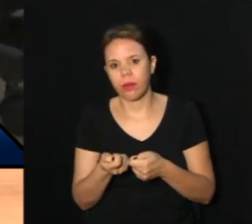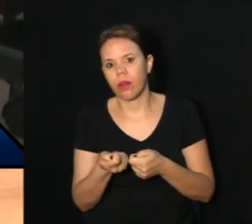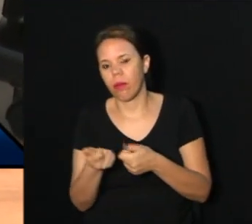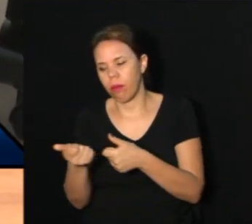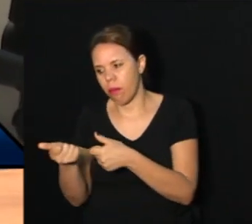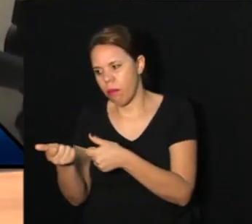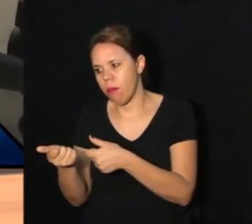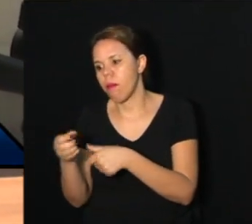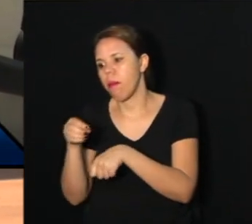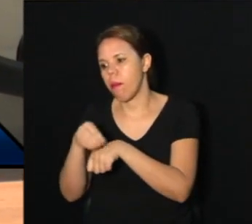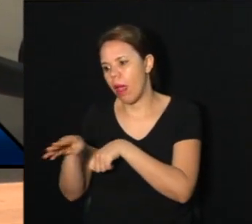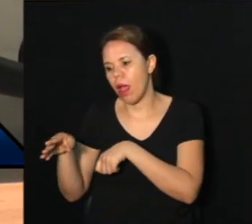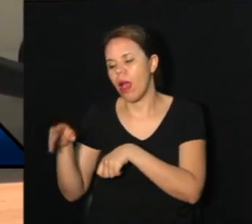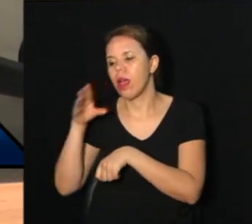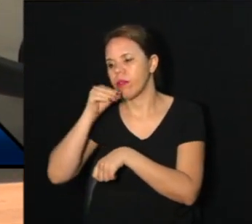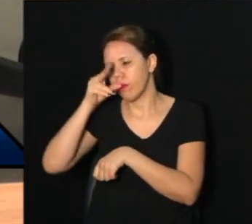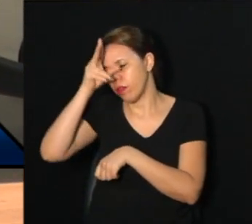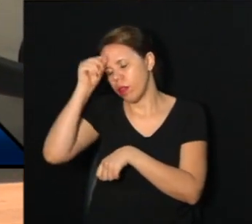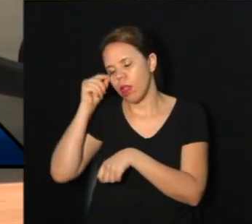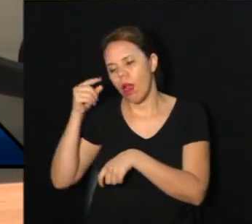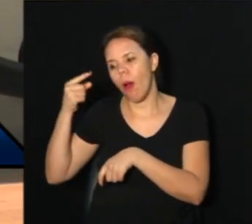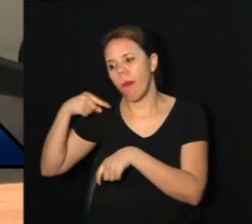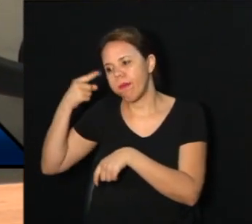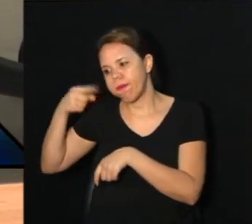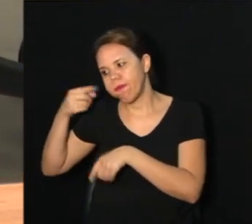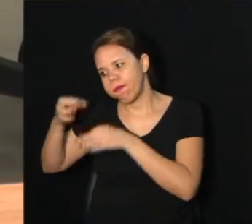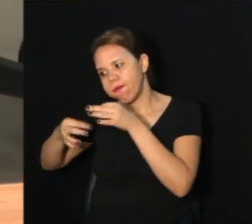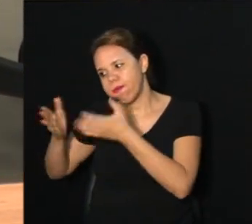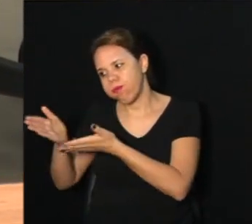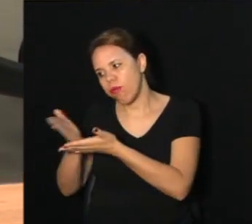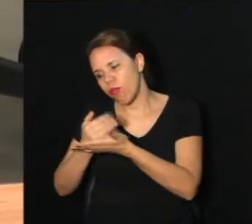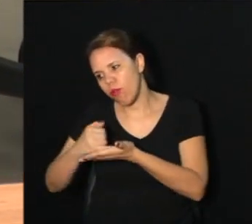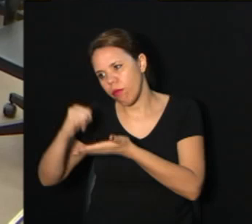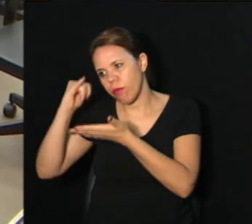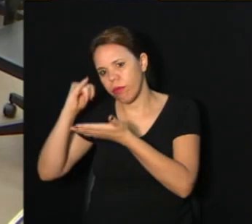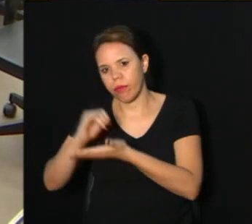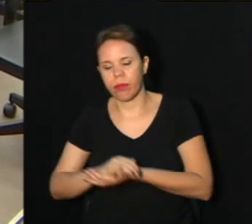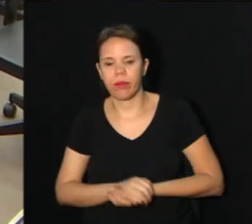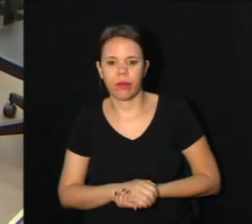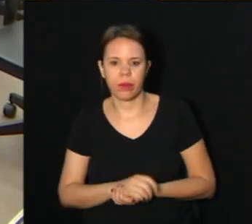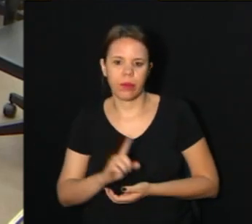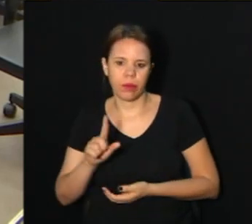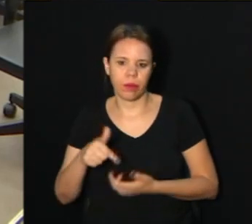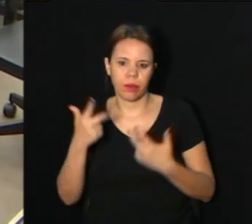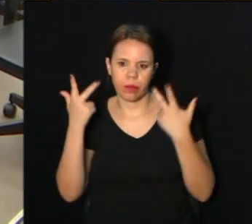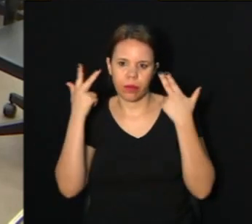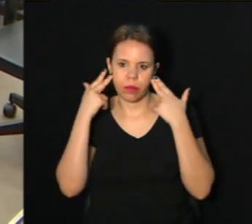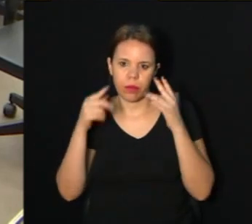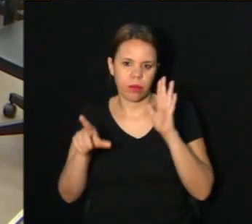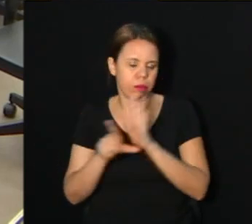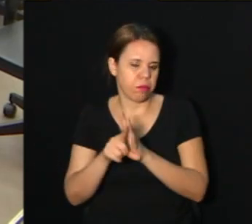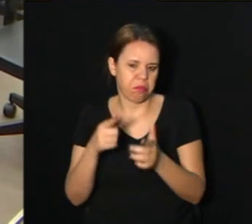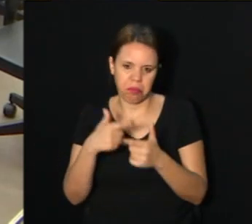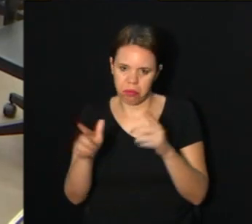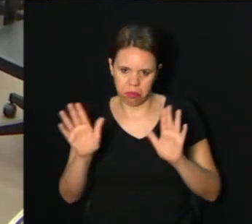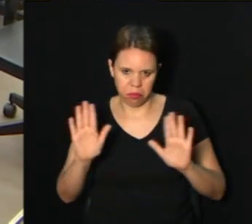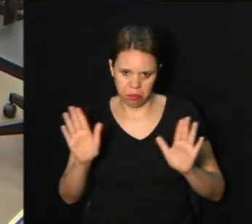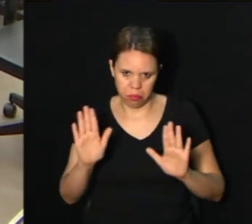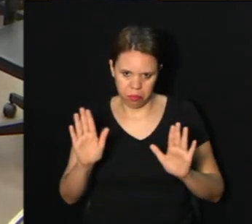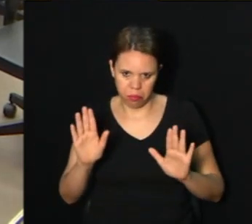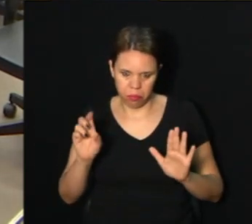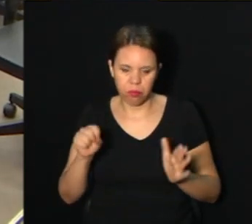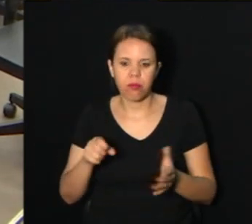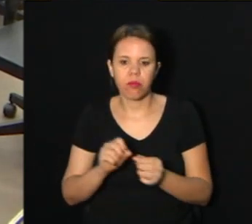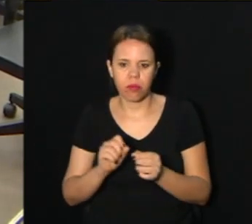que se encarregaria de fazer repassar o rateio e recolher os tributos incidentes. Isso é normal, legal, não tem problema, Tribunal de Contas. Isso é